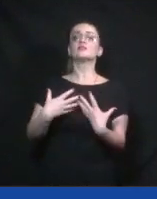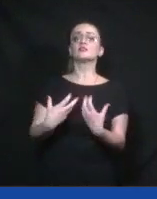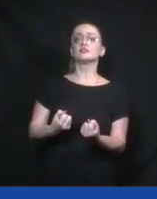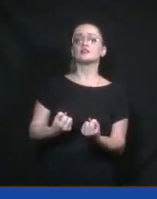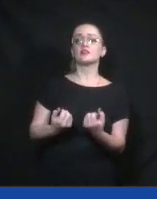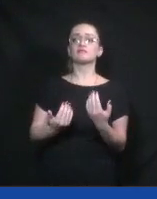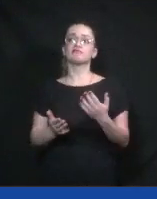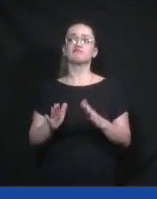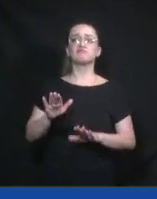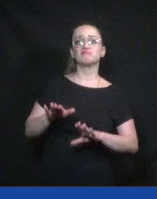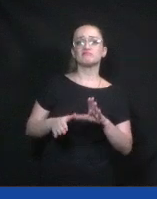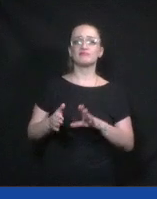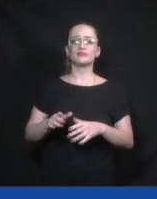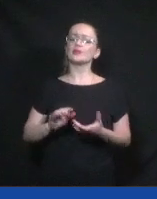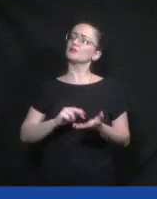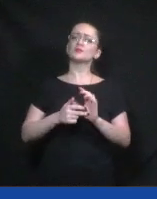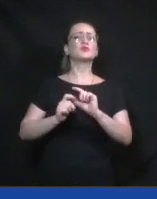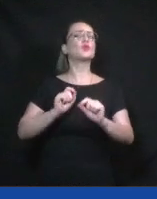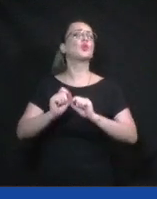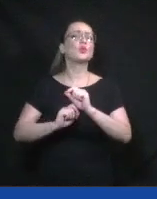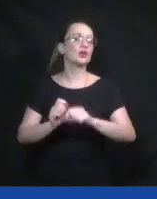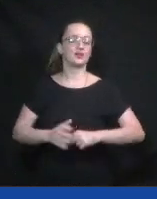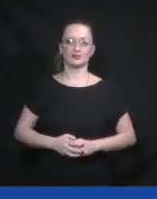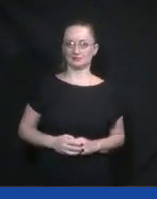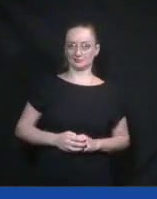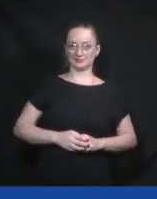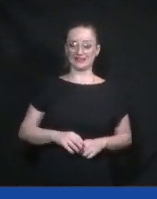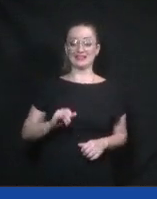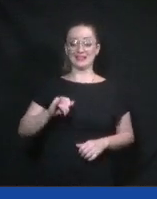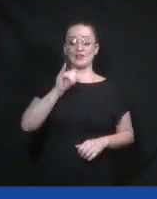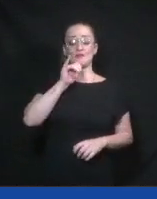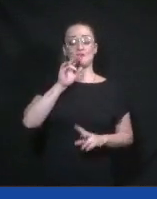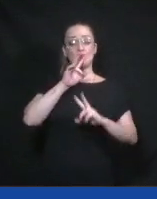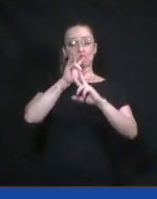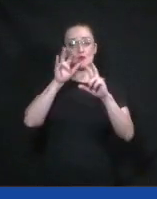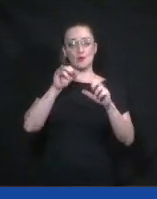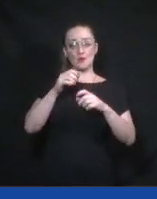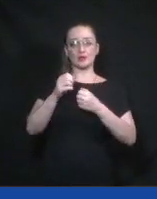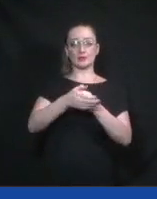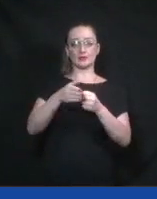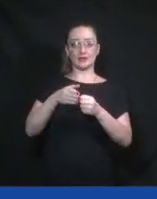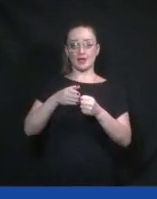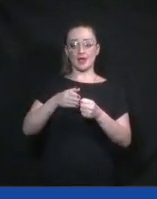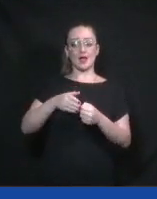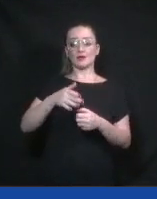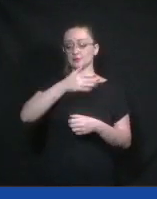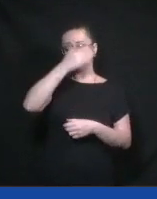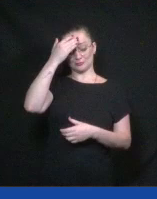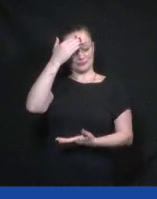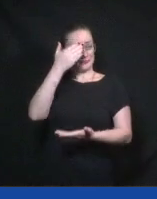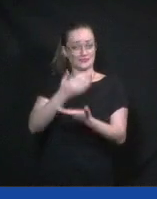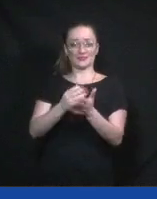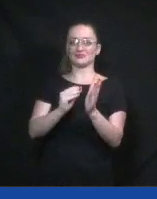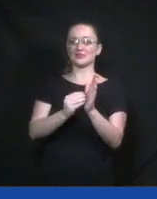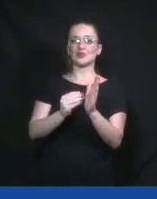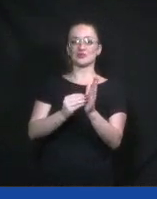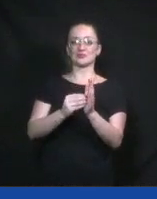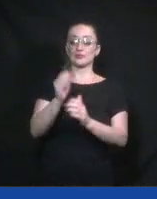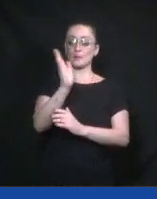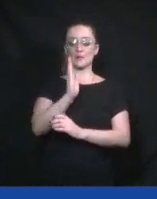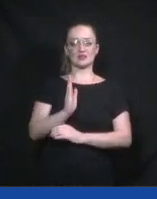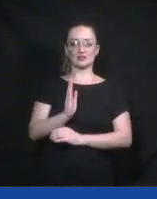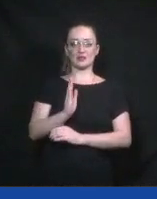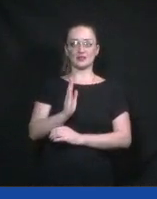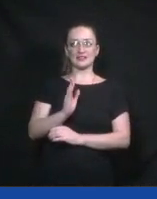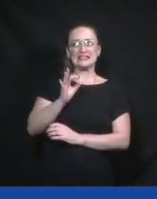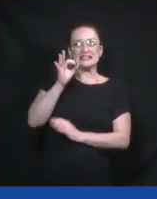relativos ao significa que nós temos Quando falamos em democracia um problema de confiança é o brasileiro não tem